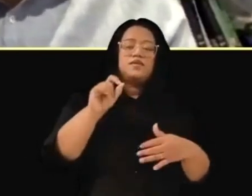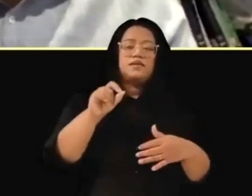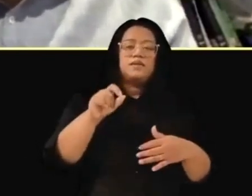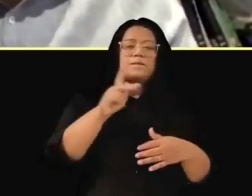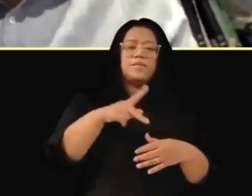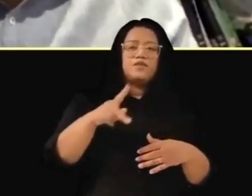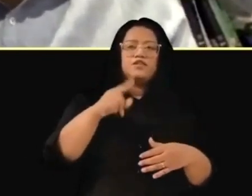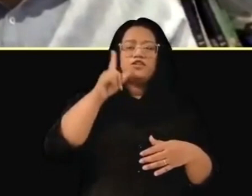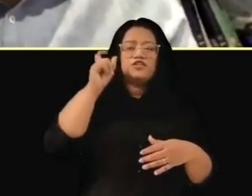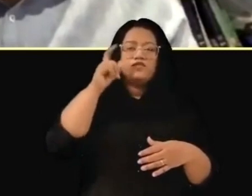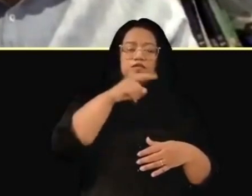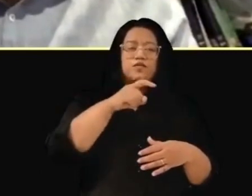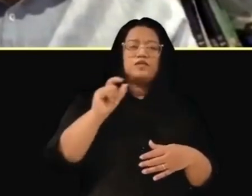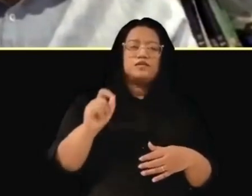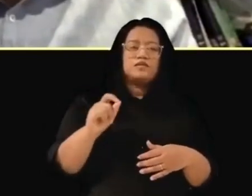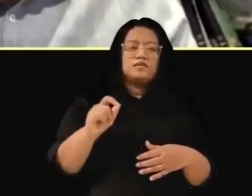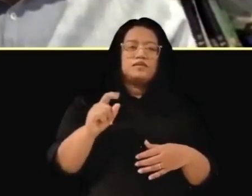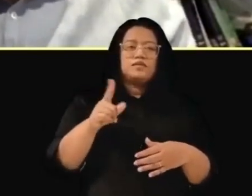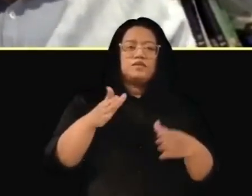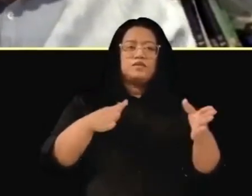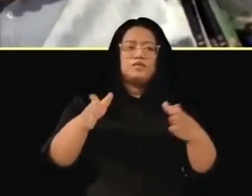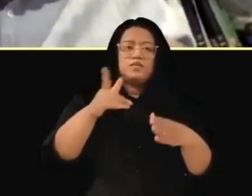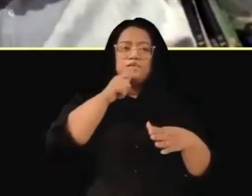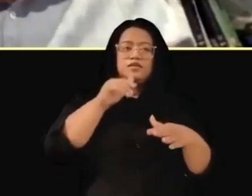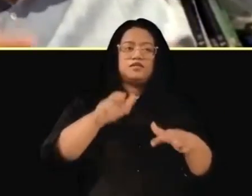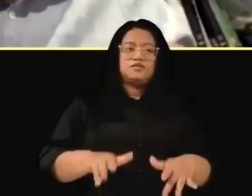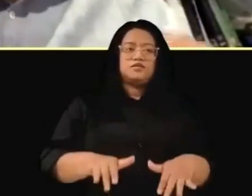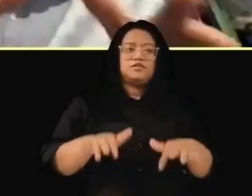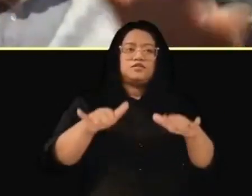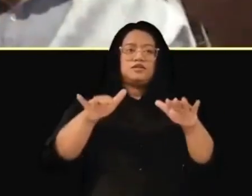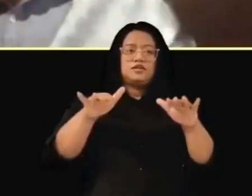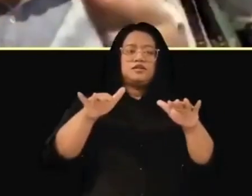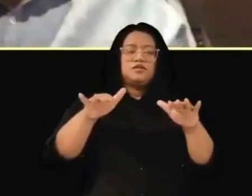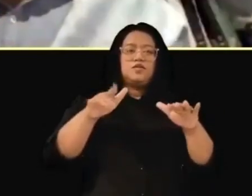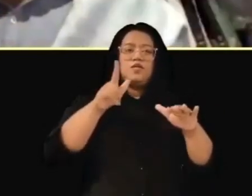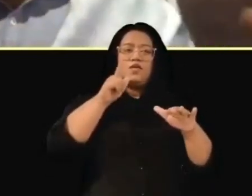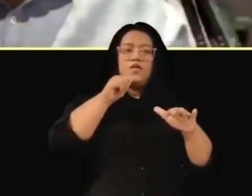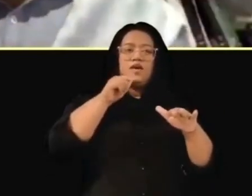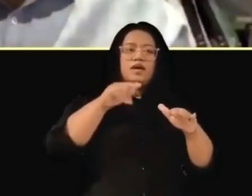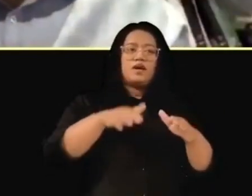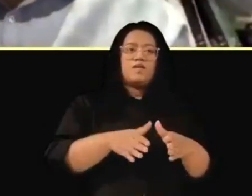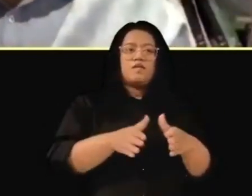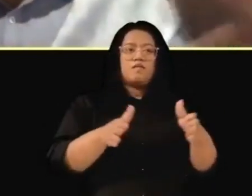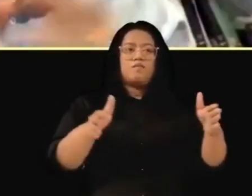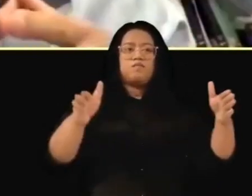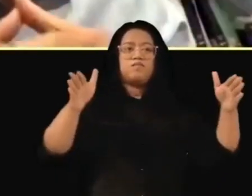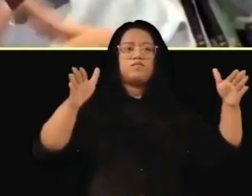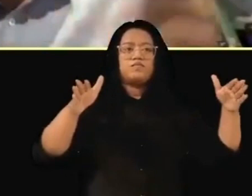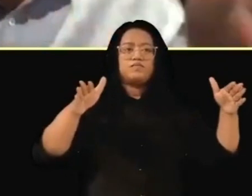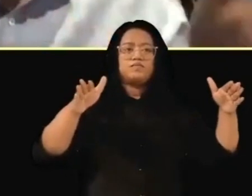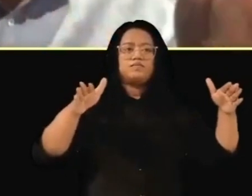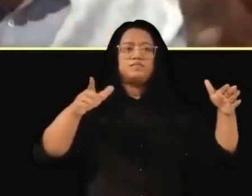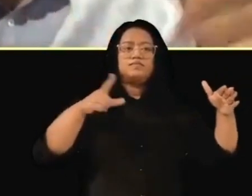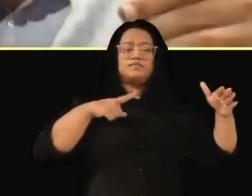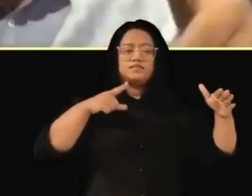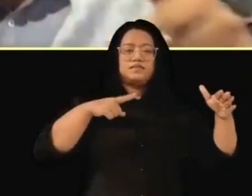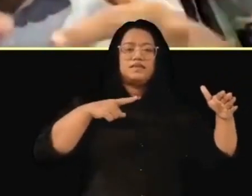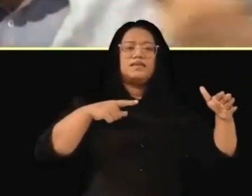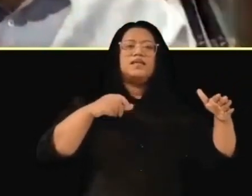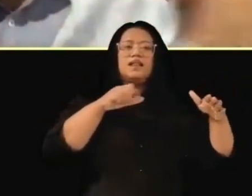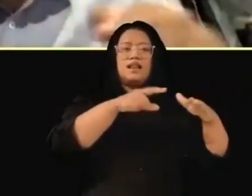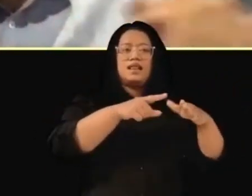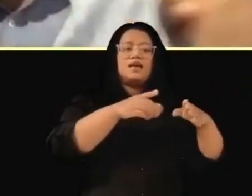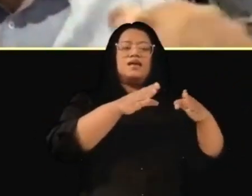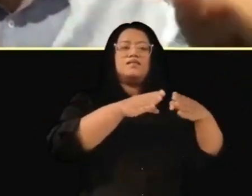dificuldades que nós temos aqui é que no período de cheia, evidentemente que o meio do rio, né, ele muda, evidentemente, né, e a fronteira se